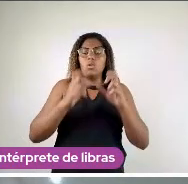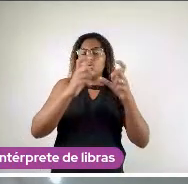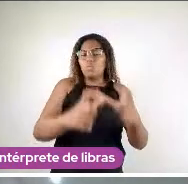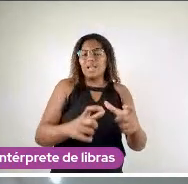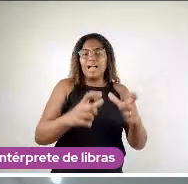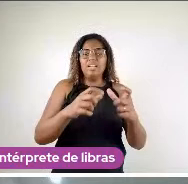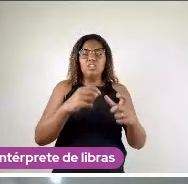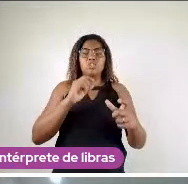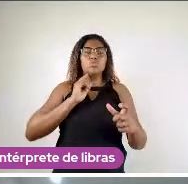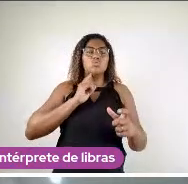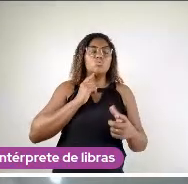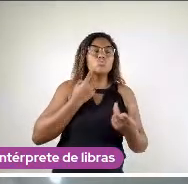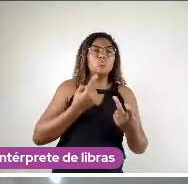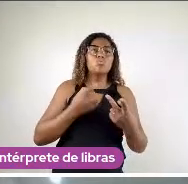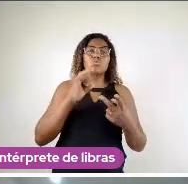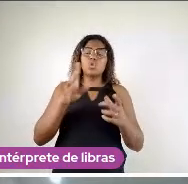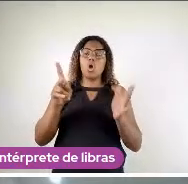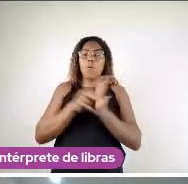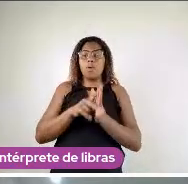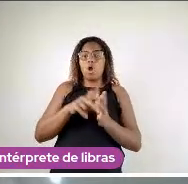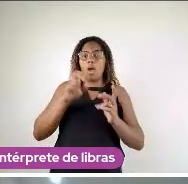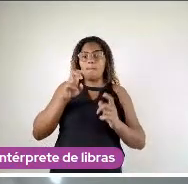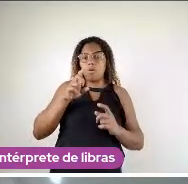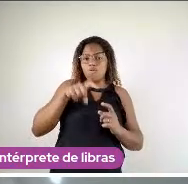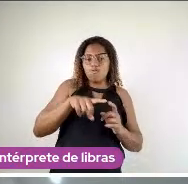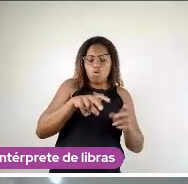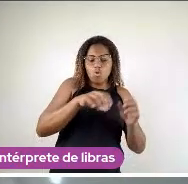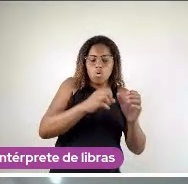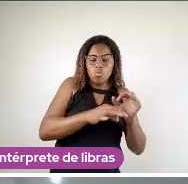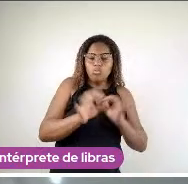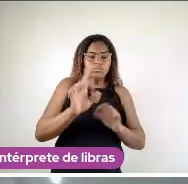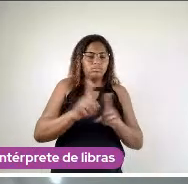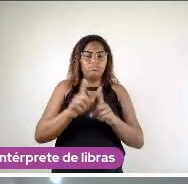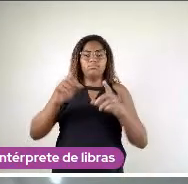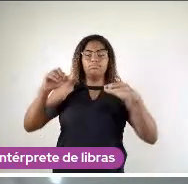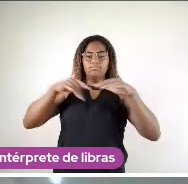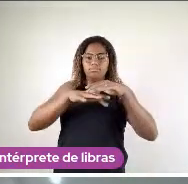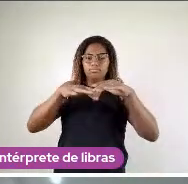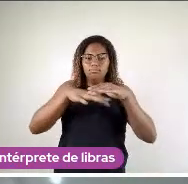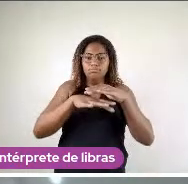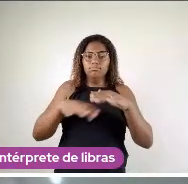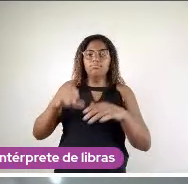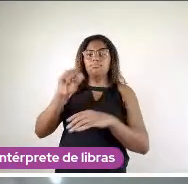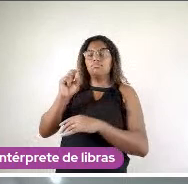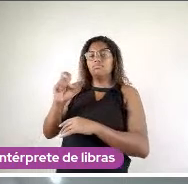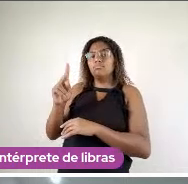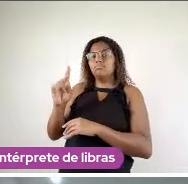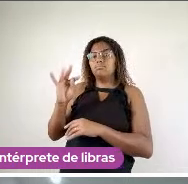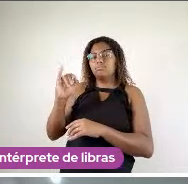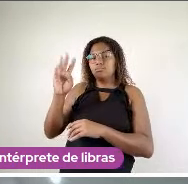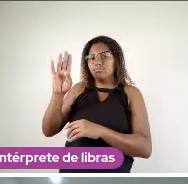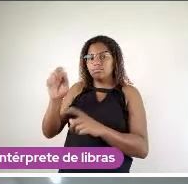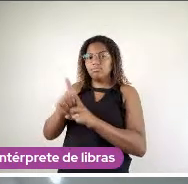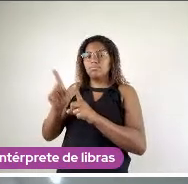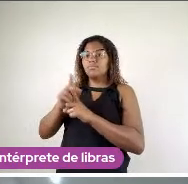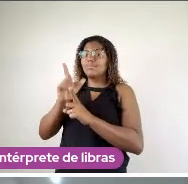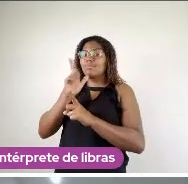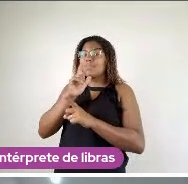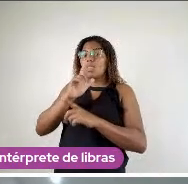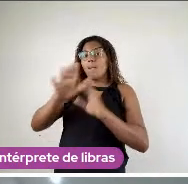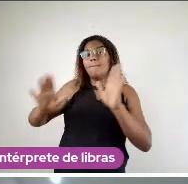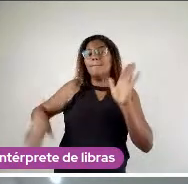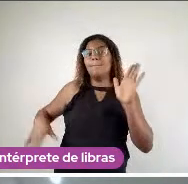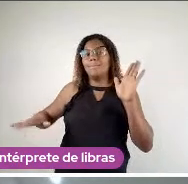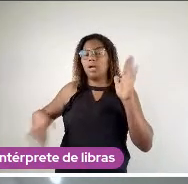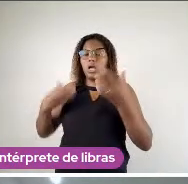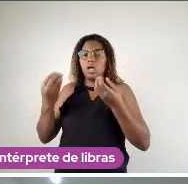sedimentos de fundo, como por exemplo da Baía de Guanabara, da Baía de Sibitiba, mas também os sedimentos das praias.